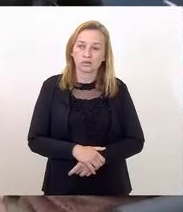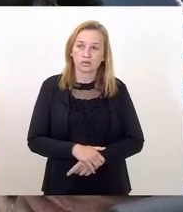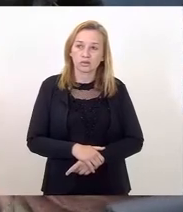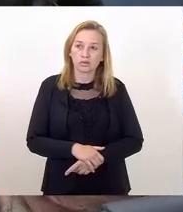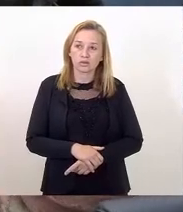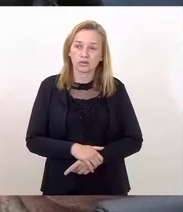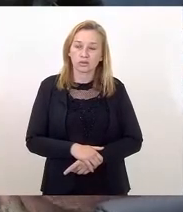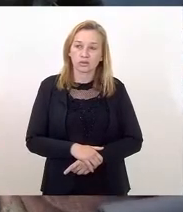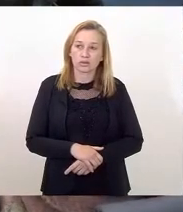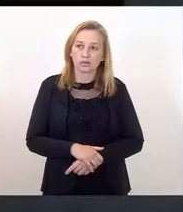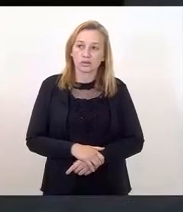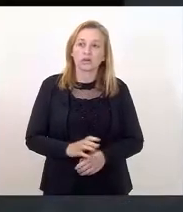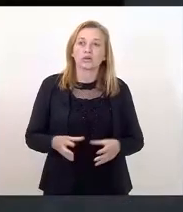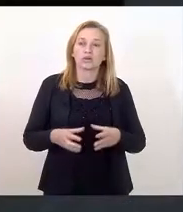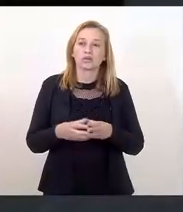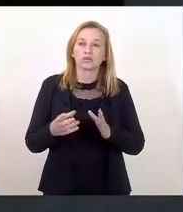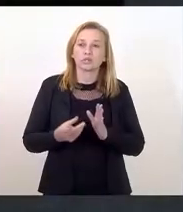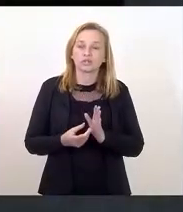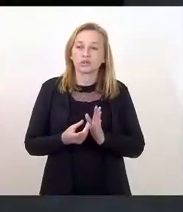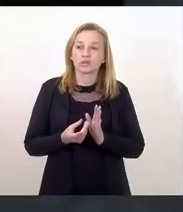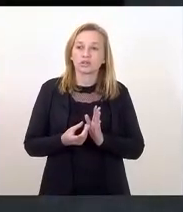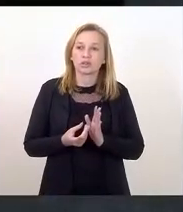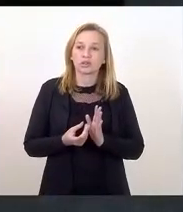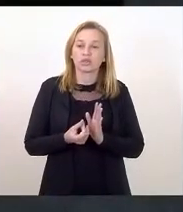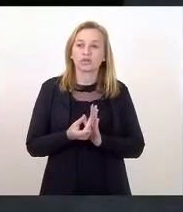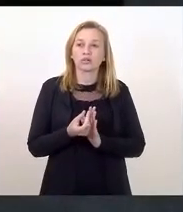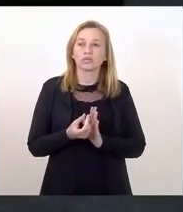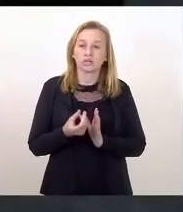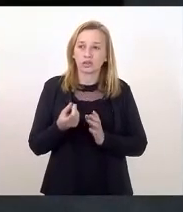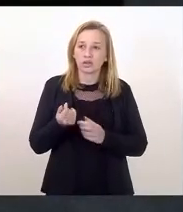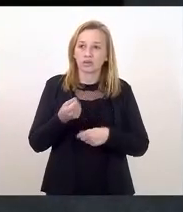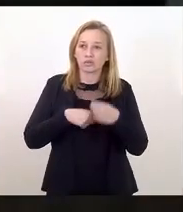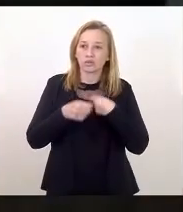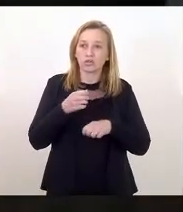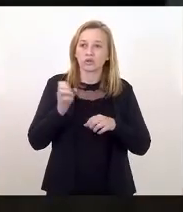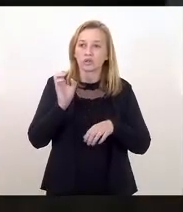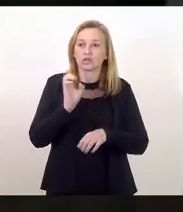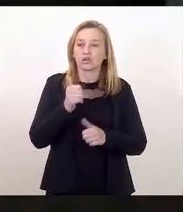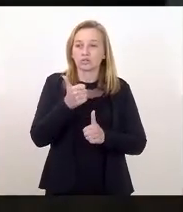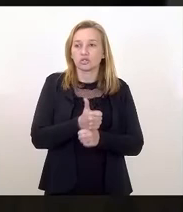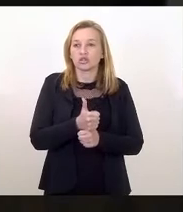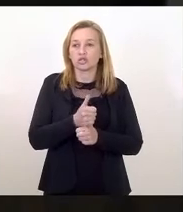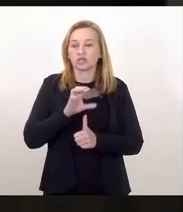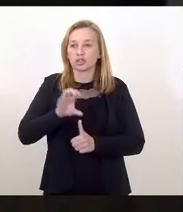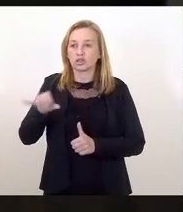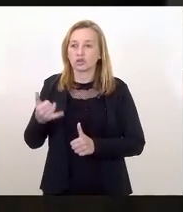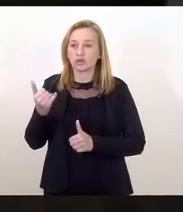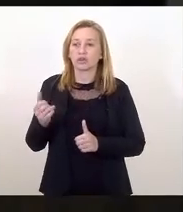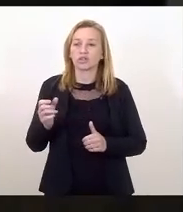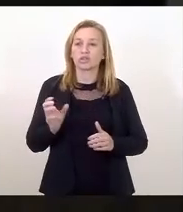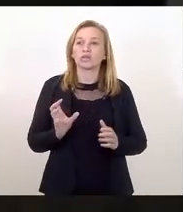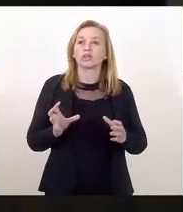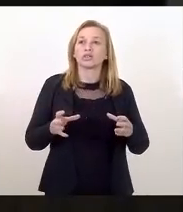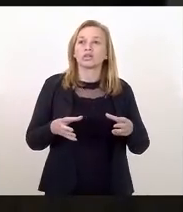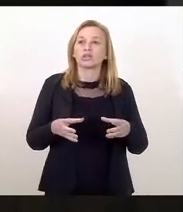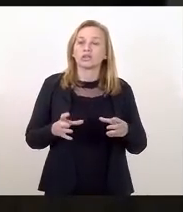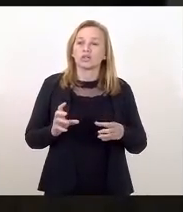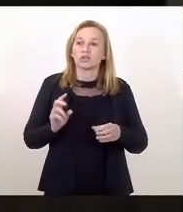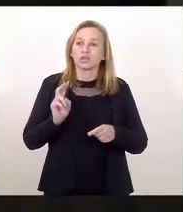A Comissão de Economia vai acompanhar, vai ser favorável nos termos do substitutivo da CCJ. Defesa do Meio Ambiente, Gustavo Schmidt.